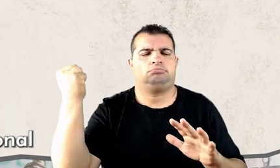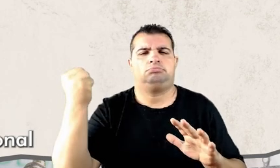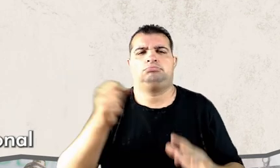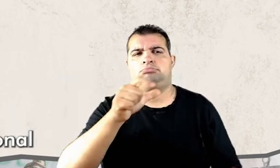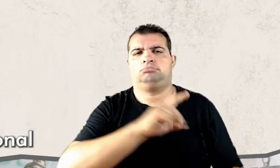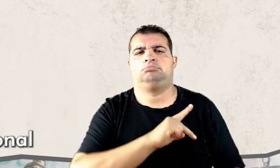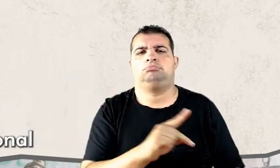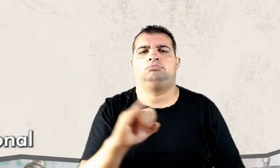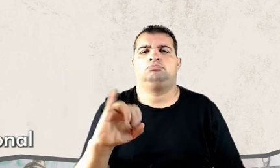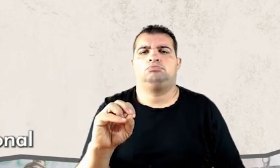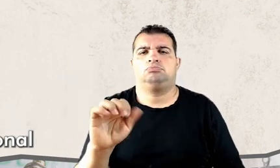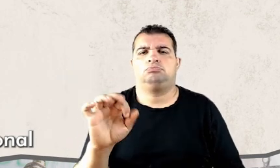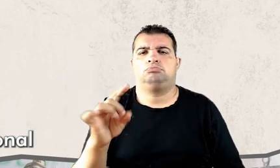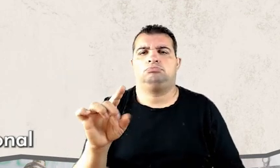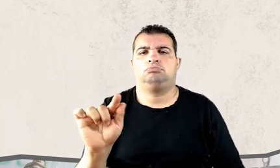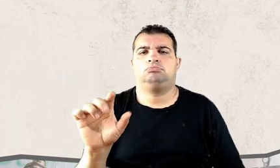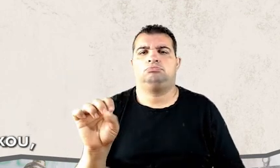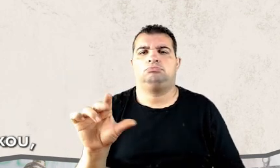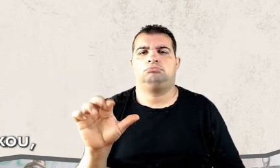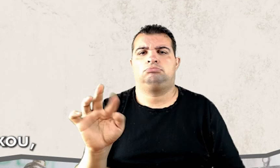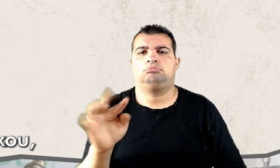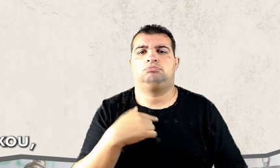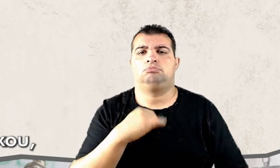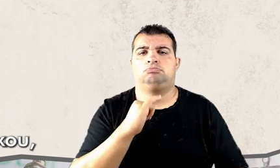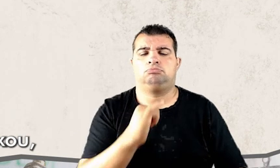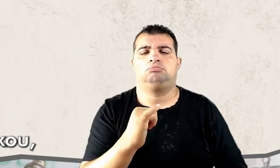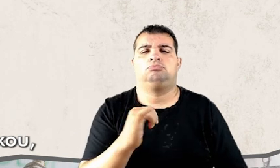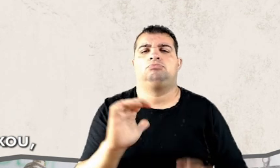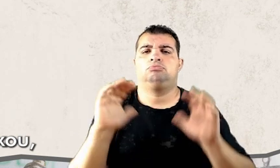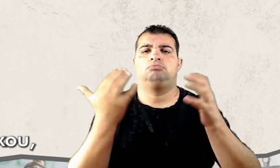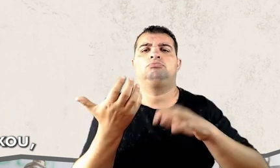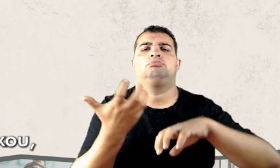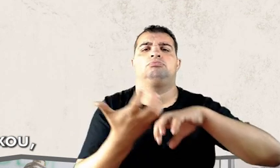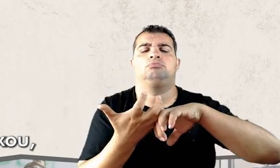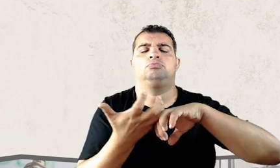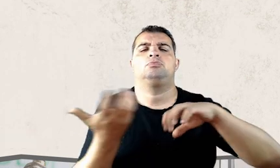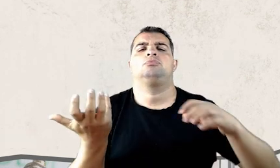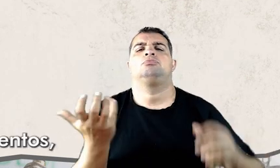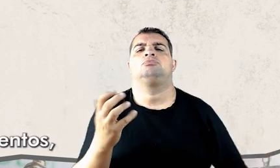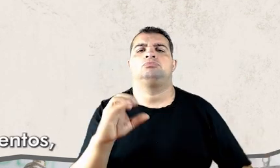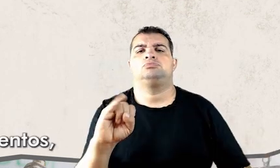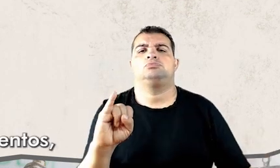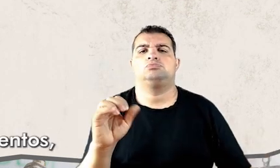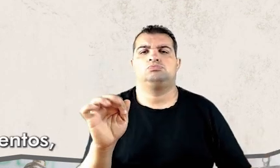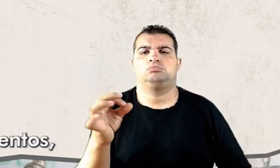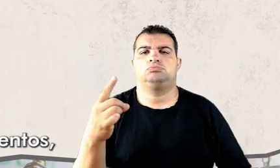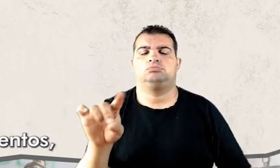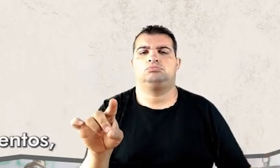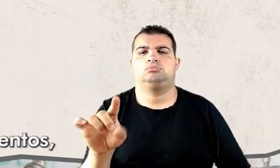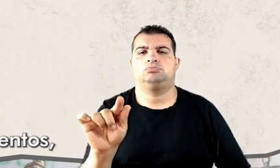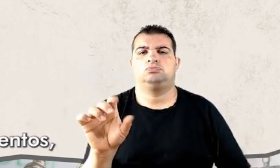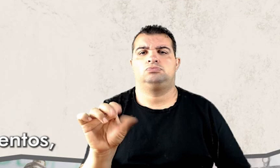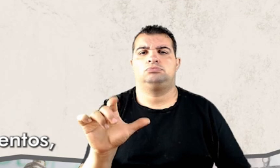Goulart. Comunico ao Congresso Nacional que o senhor João Goulart deixou, por força